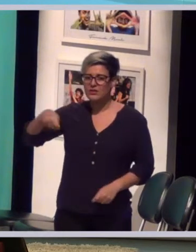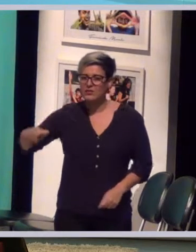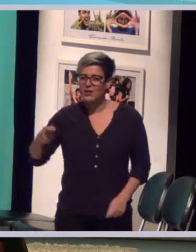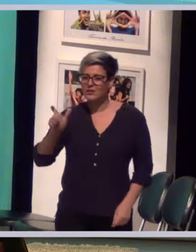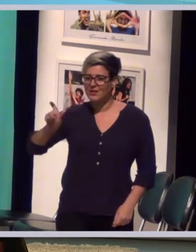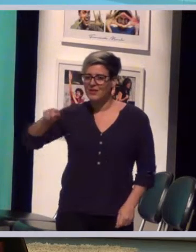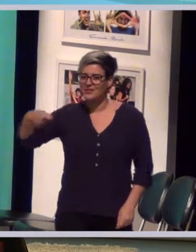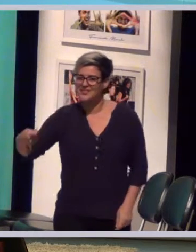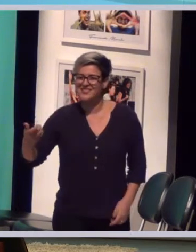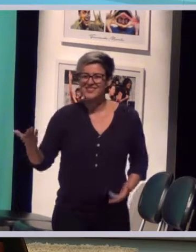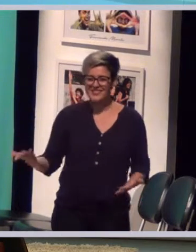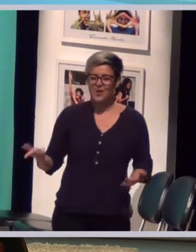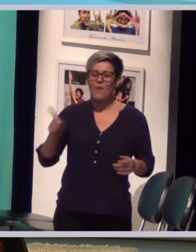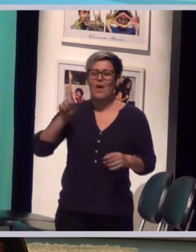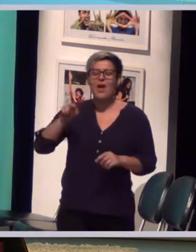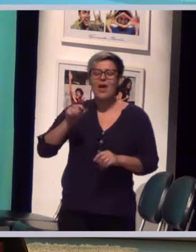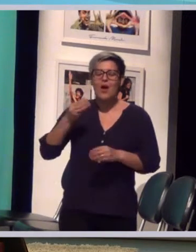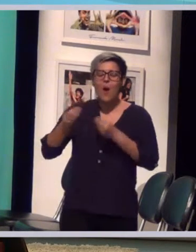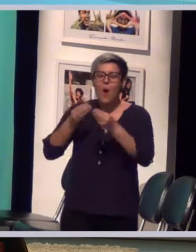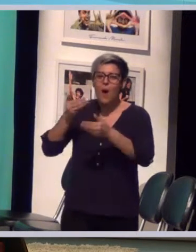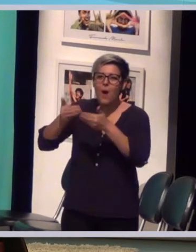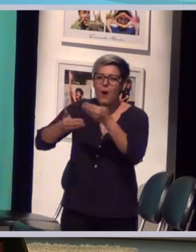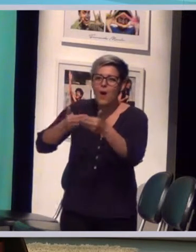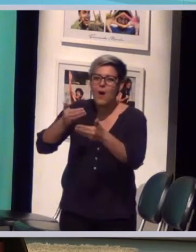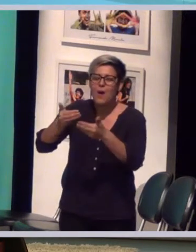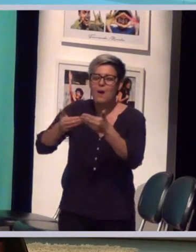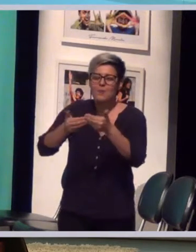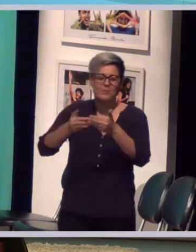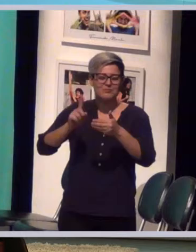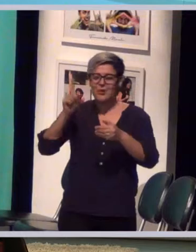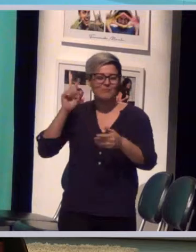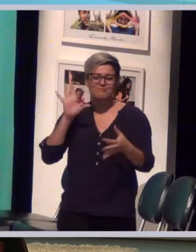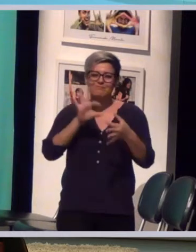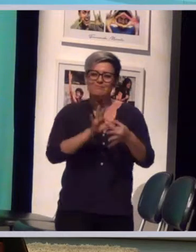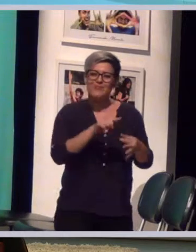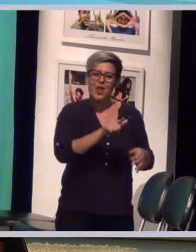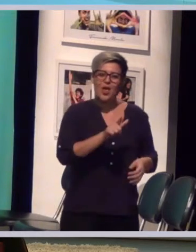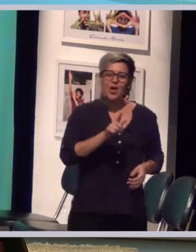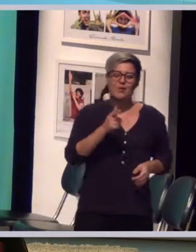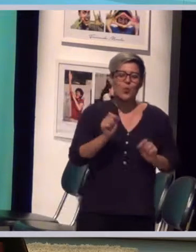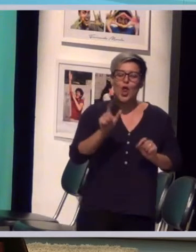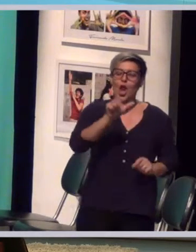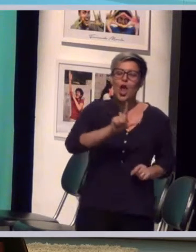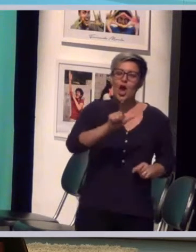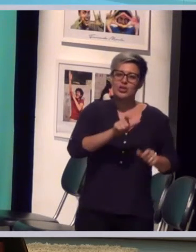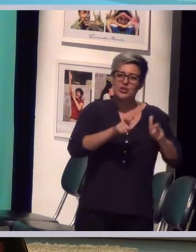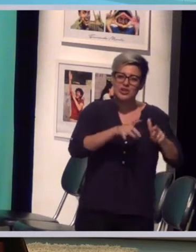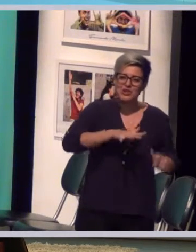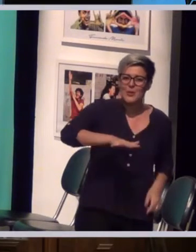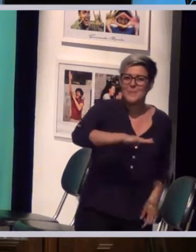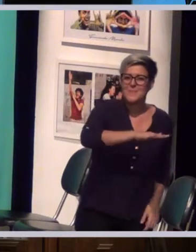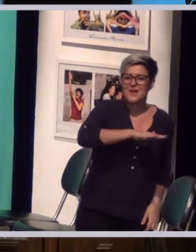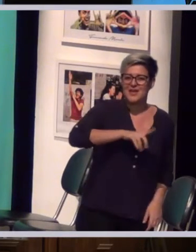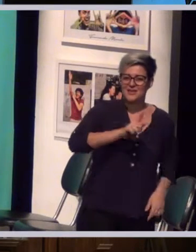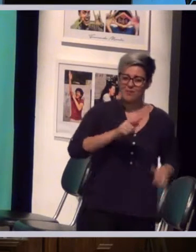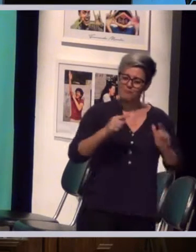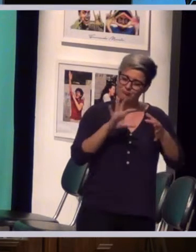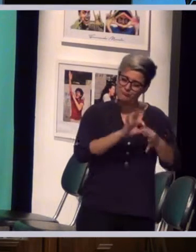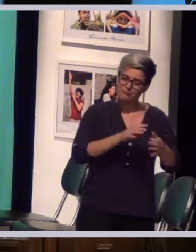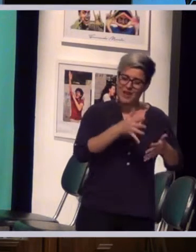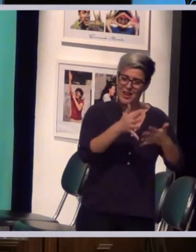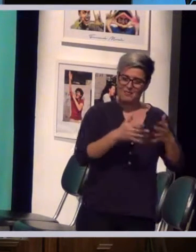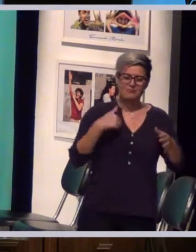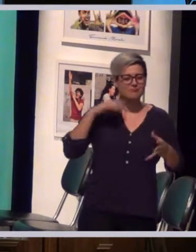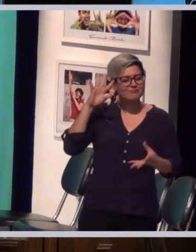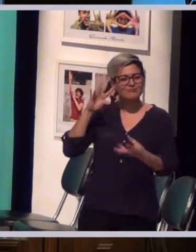construindo verdadeiramente numa lógica espacial. Para concluir, que meu tempo esgotou